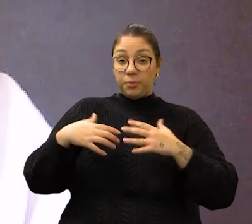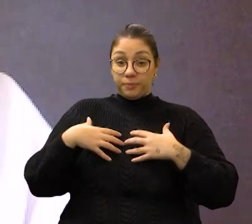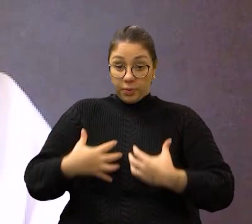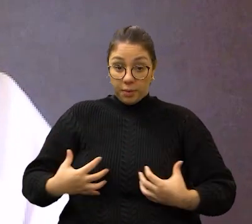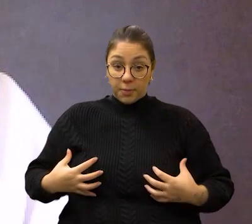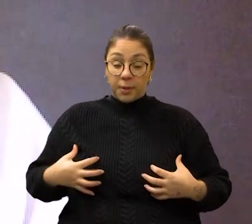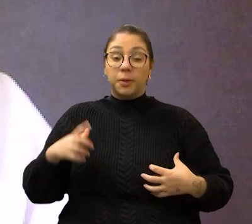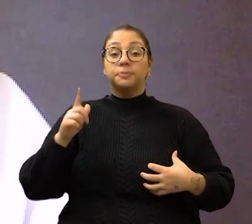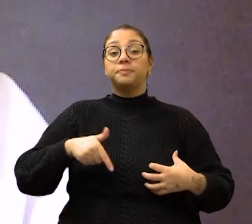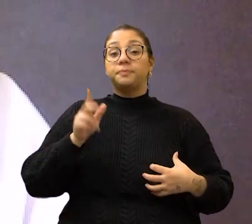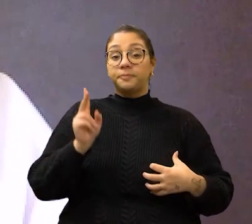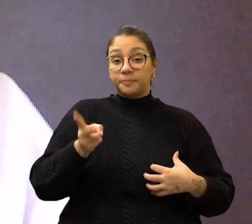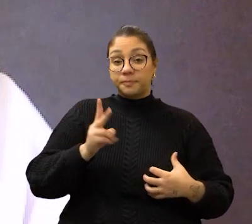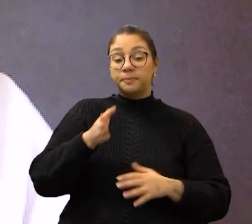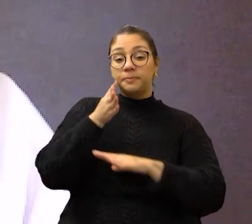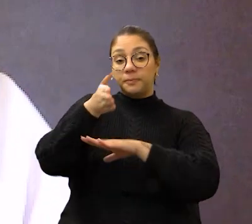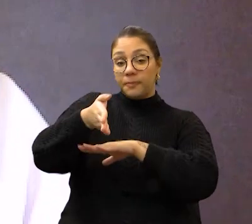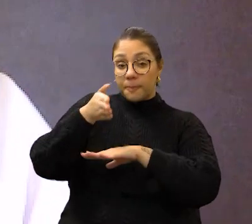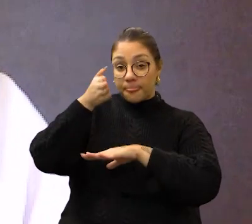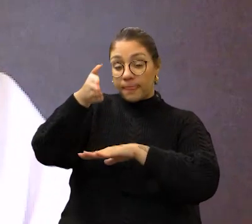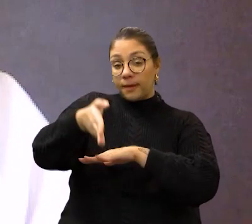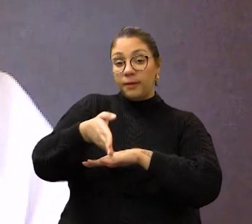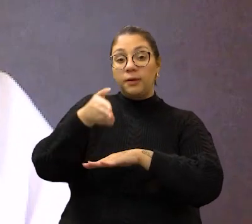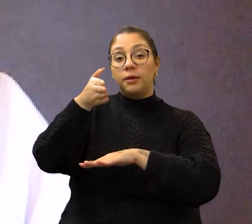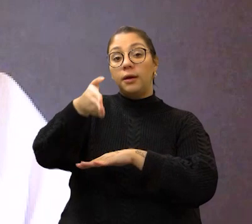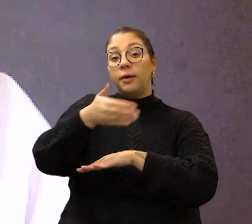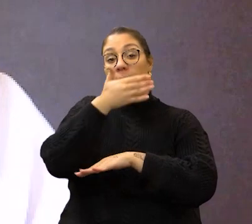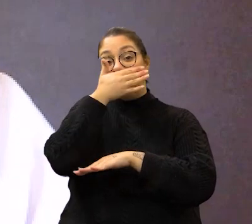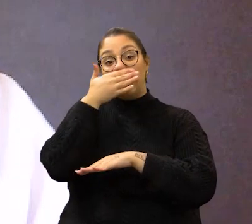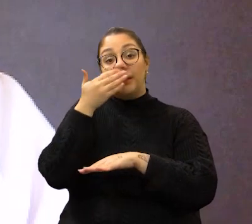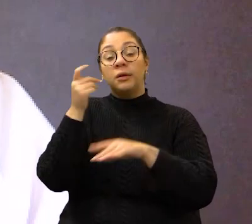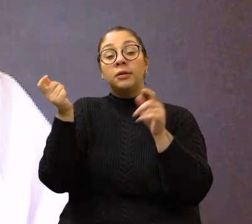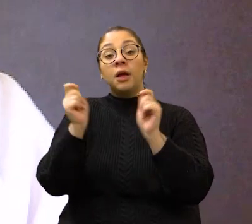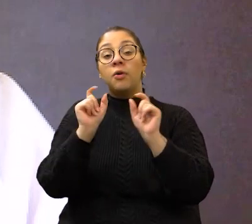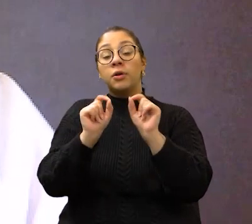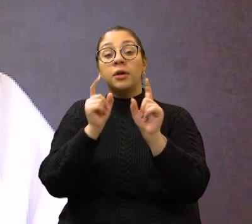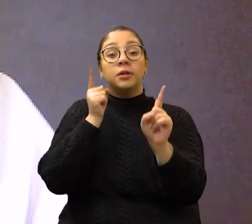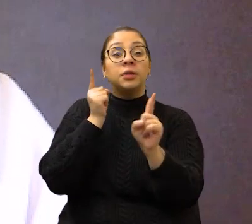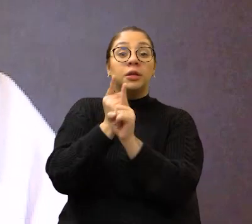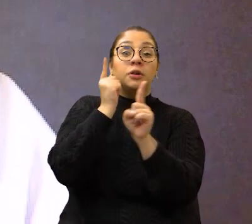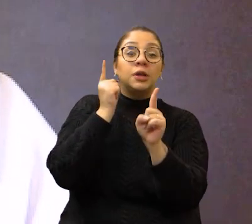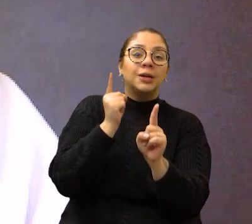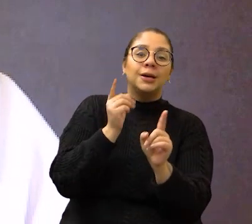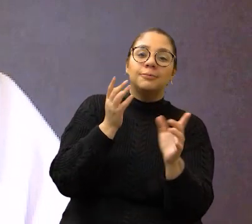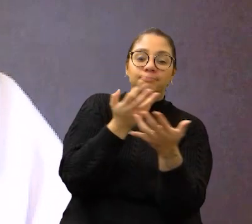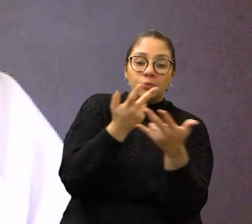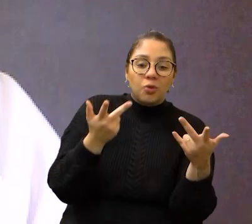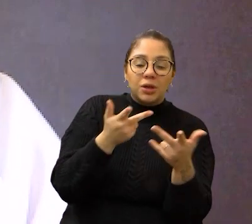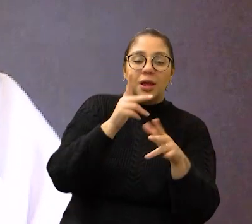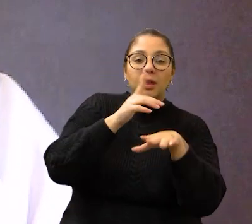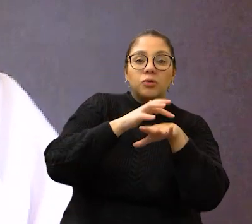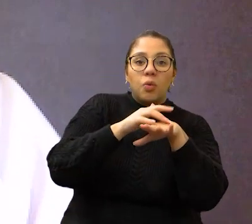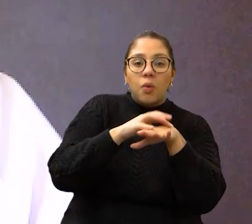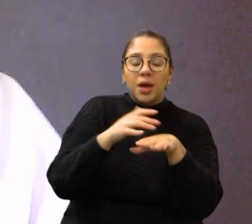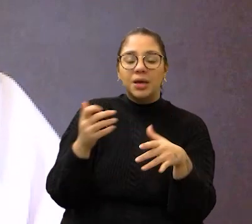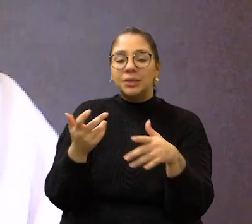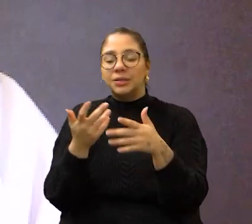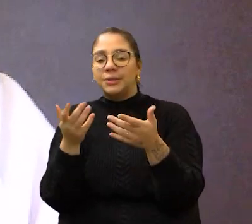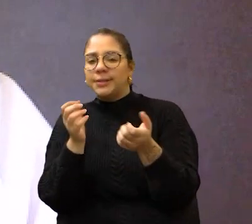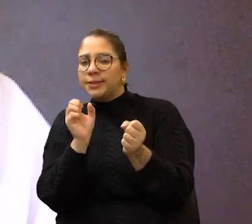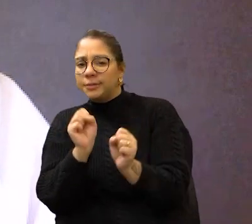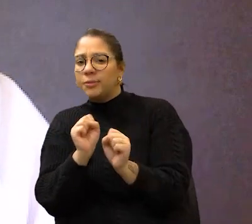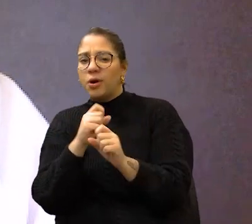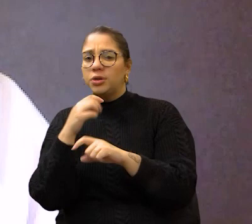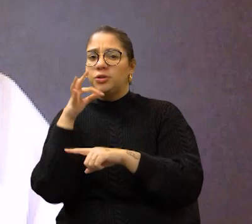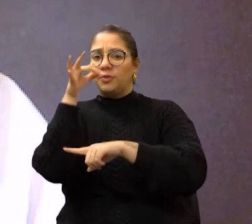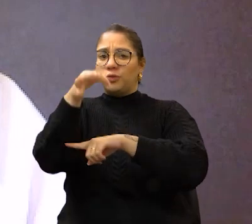mulher ter a rotina de ir ao ginecologista é o que permite a gente identificar doenças, lesões que às vezes poderiam causar